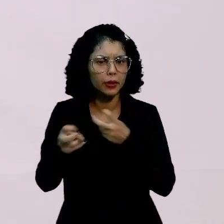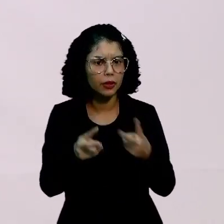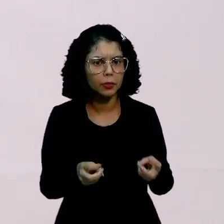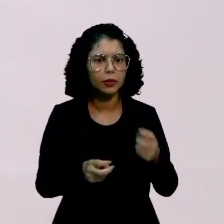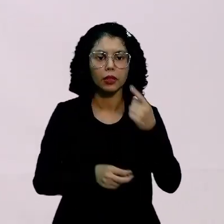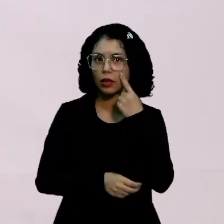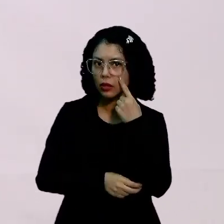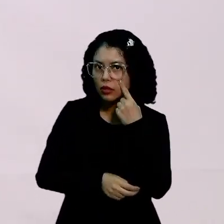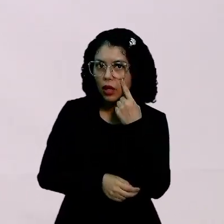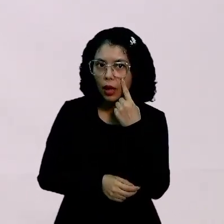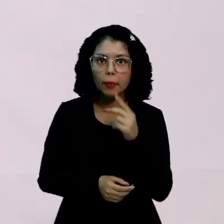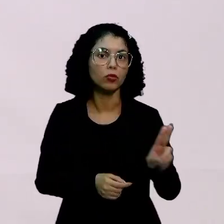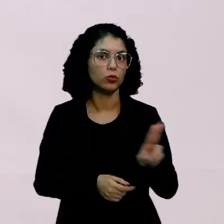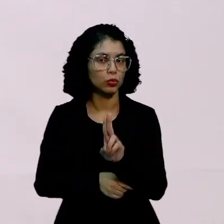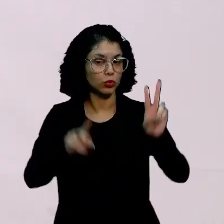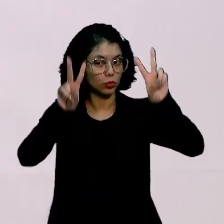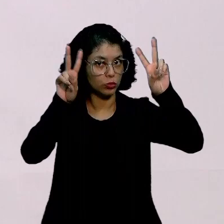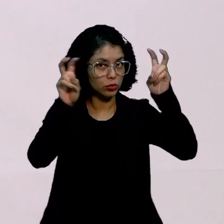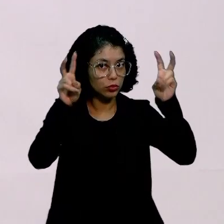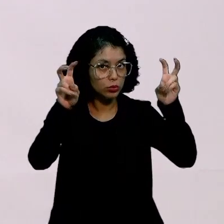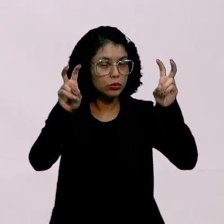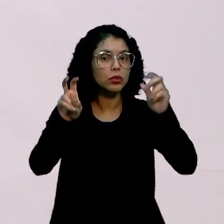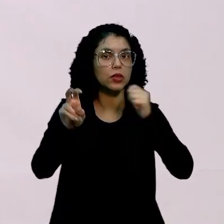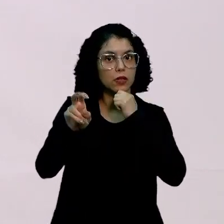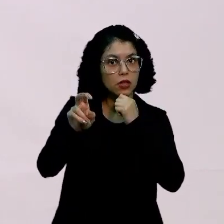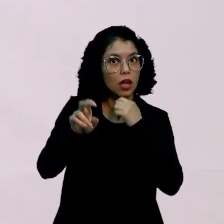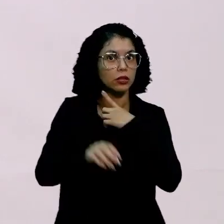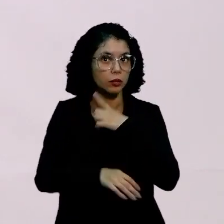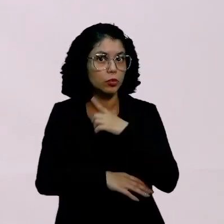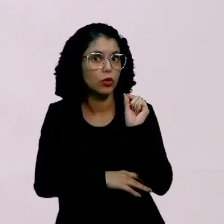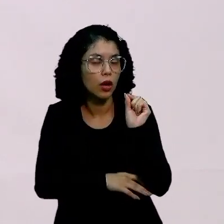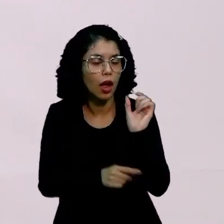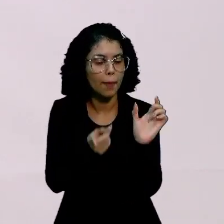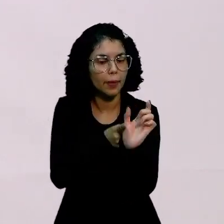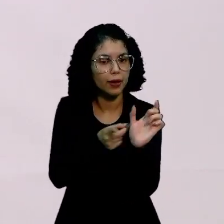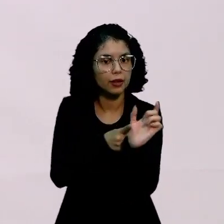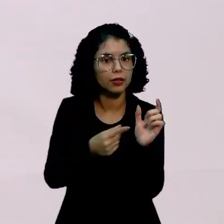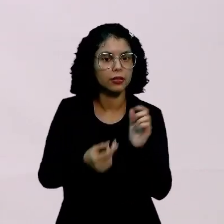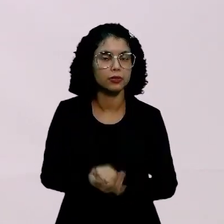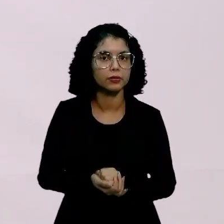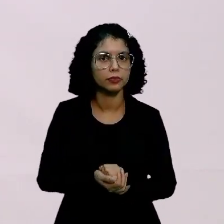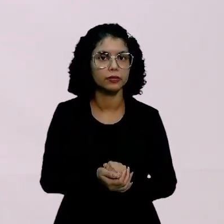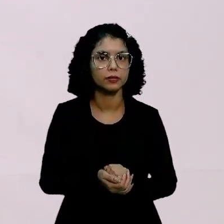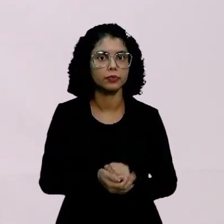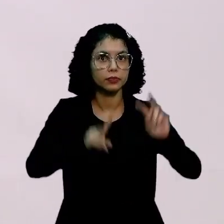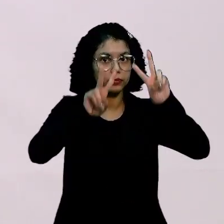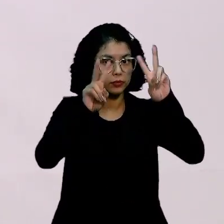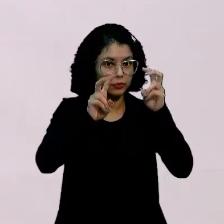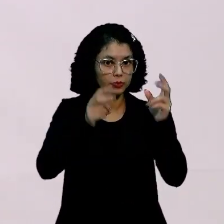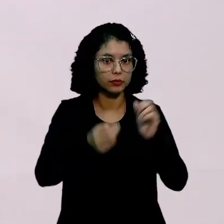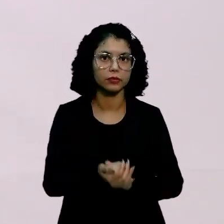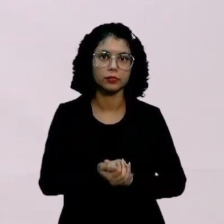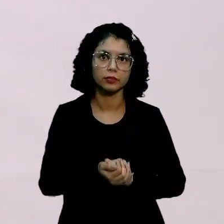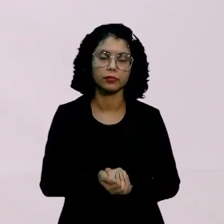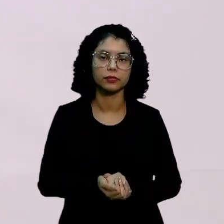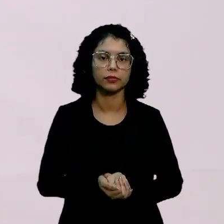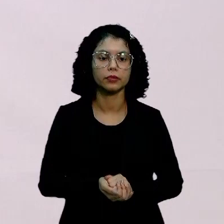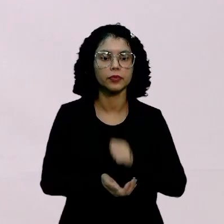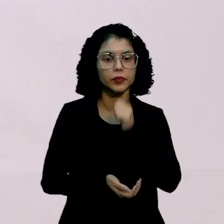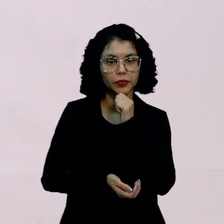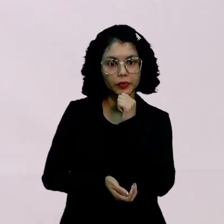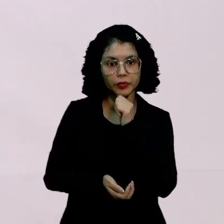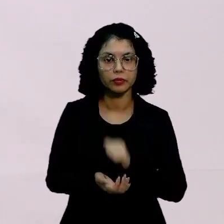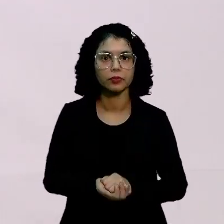ali pelo título do texto, nós temos ali a palavra, no caso a abreviação PC, no caso